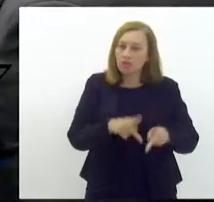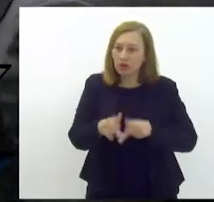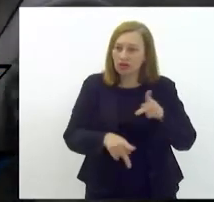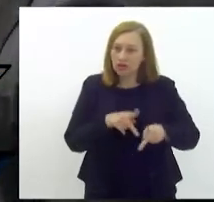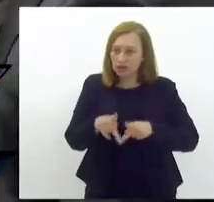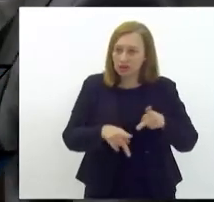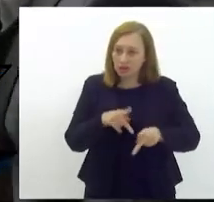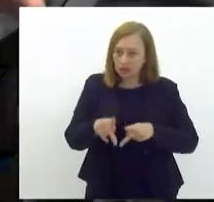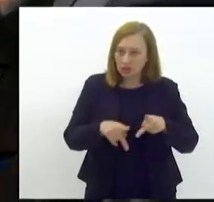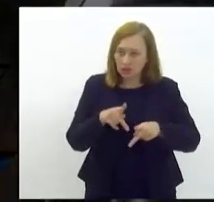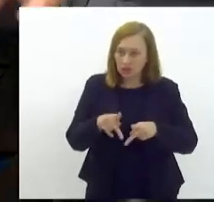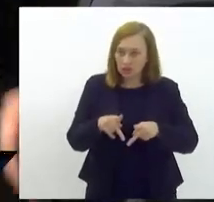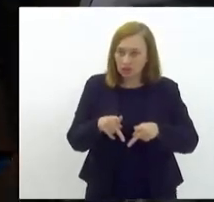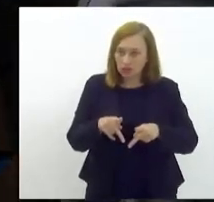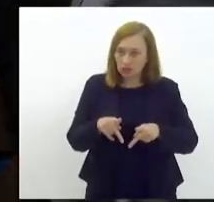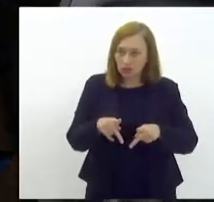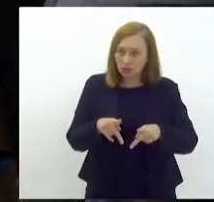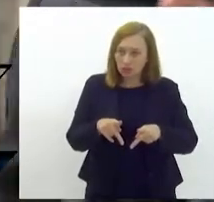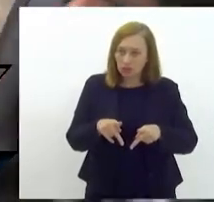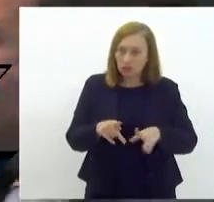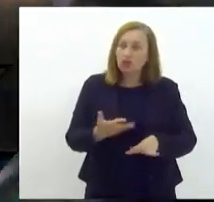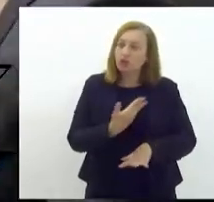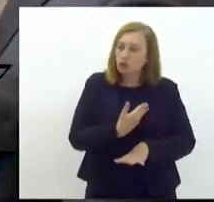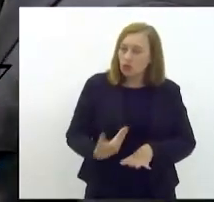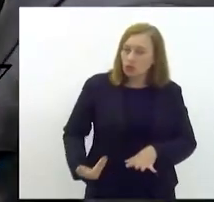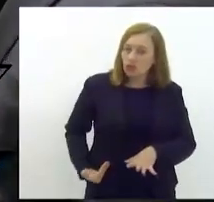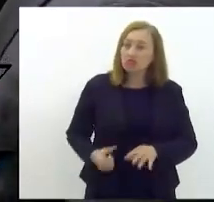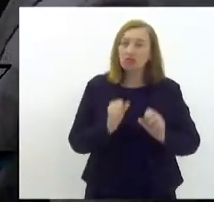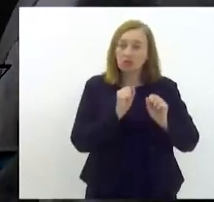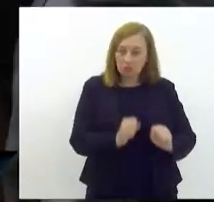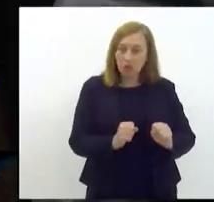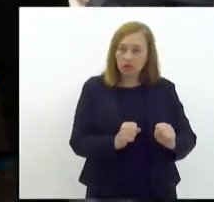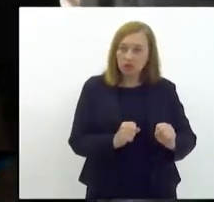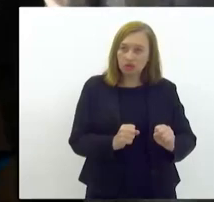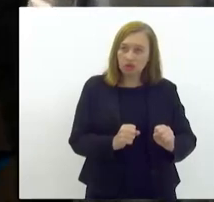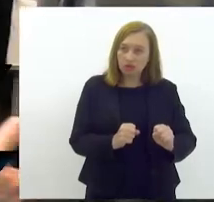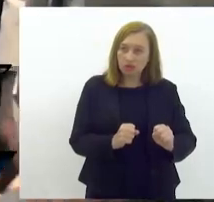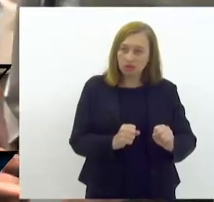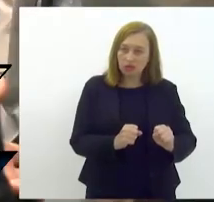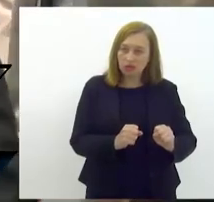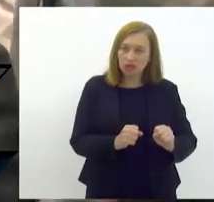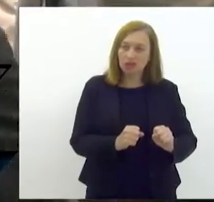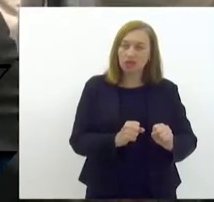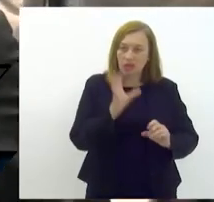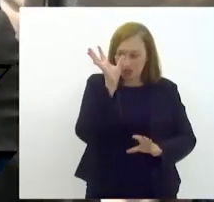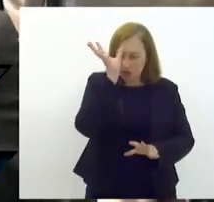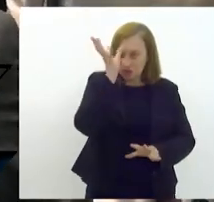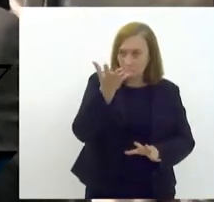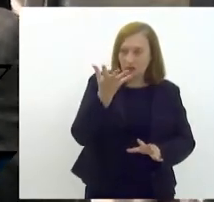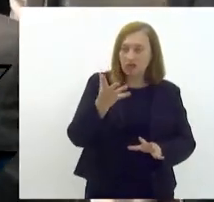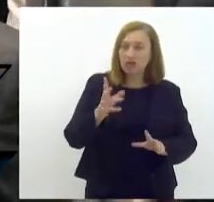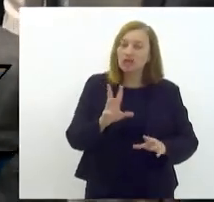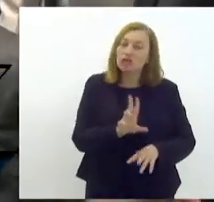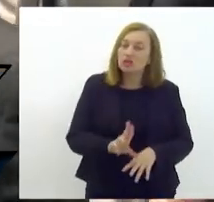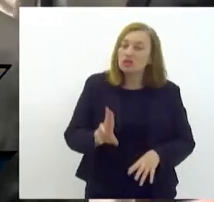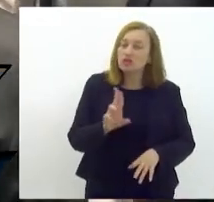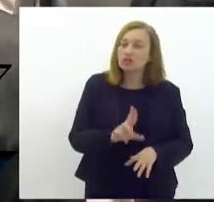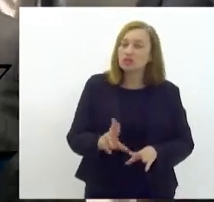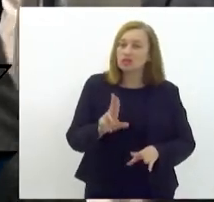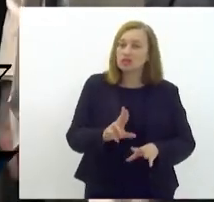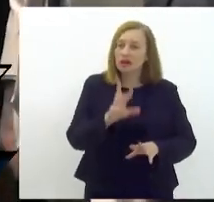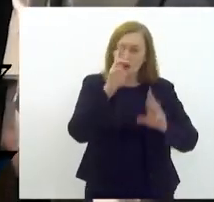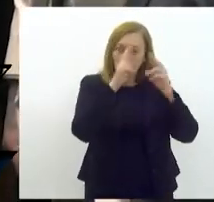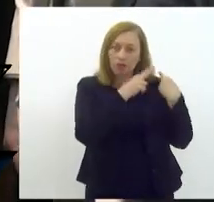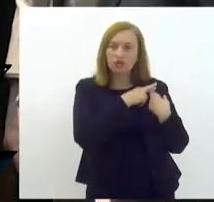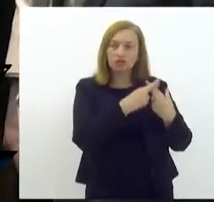aquelas autoridades que de fato podem executar isso se usadas com responsabilidades senhor